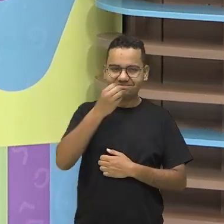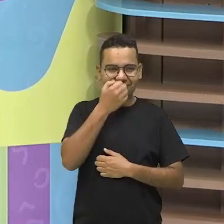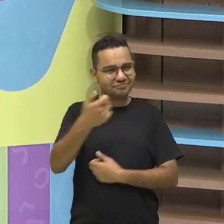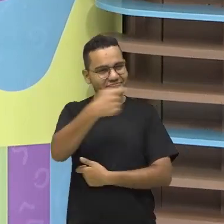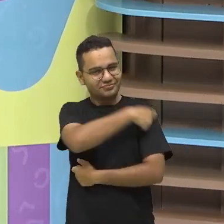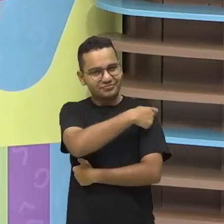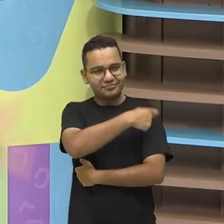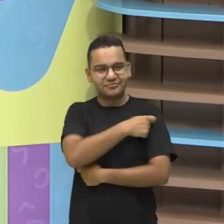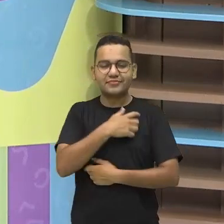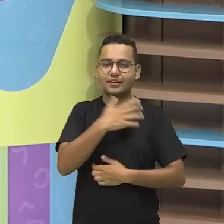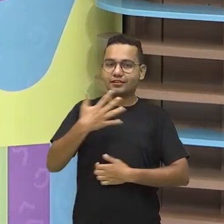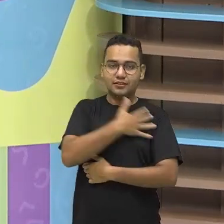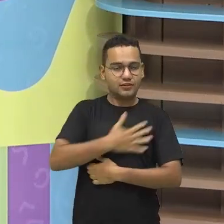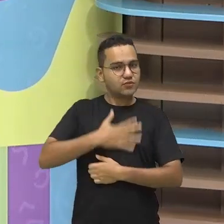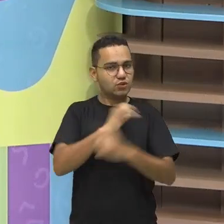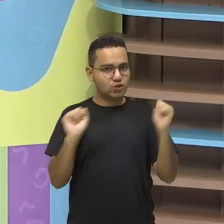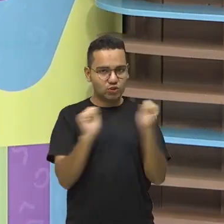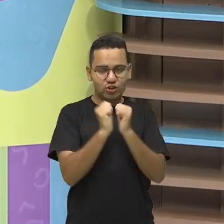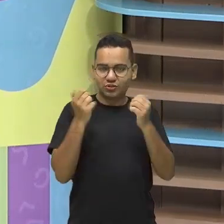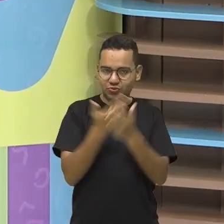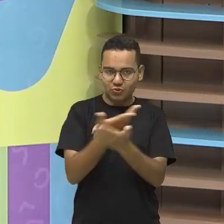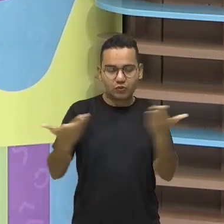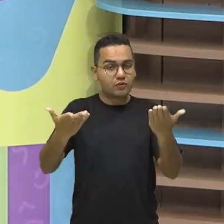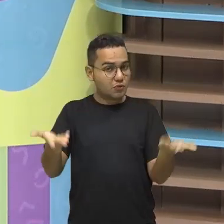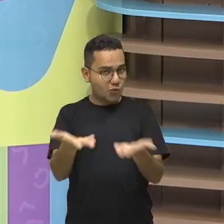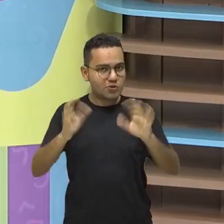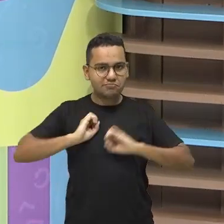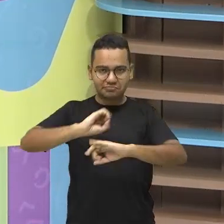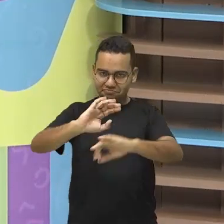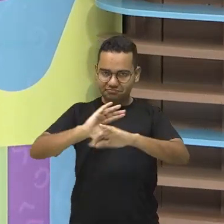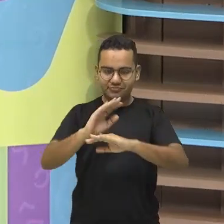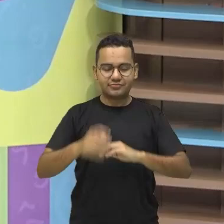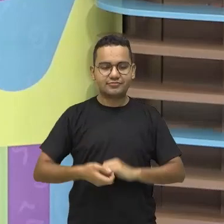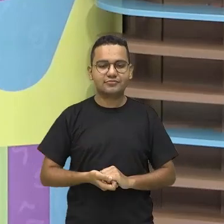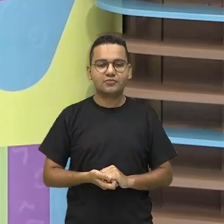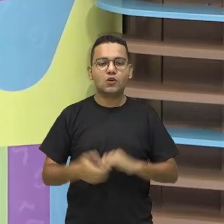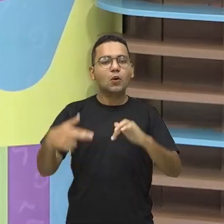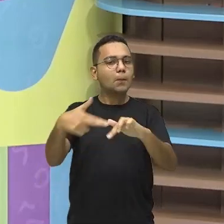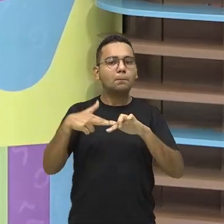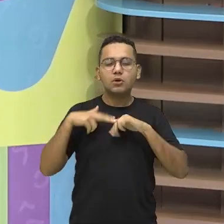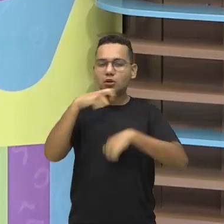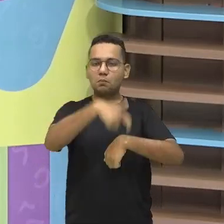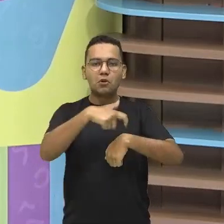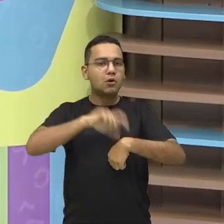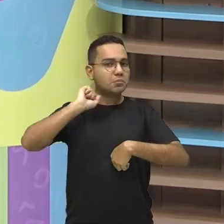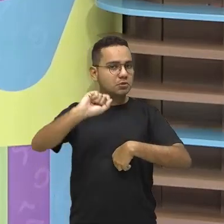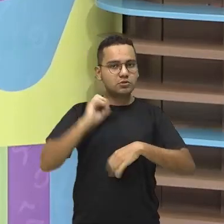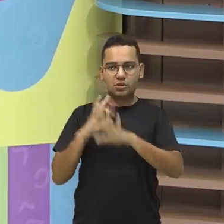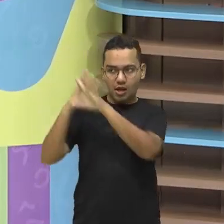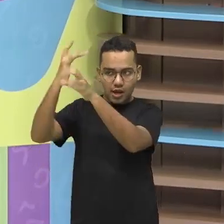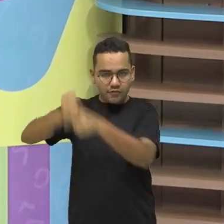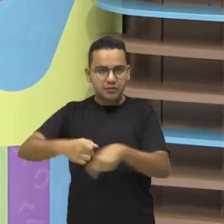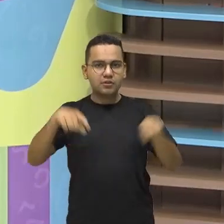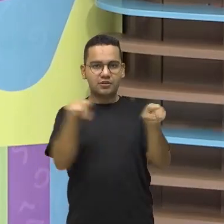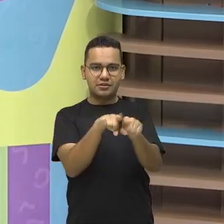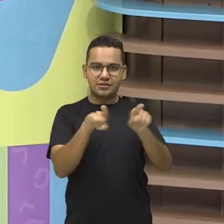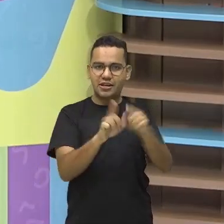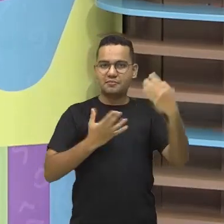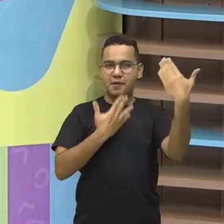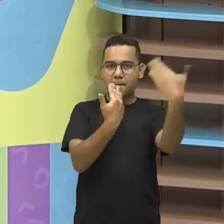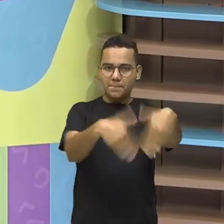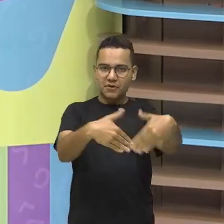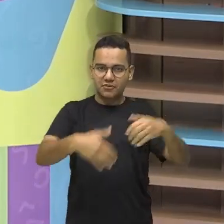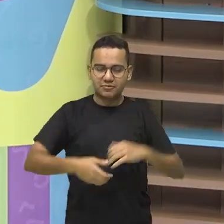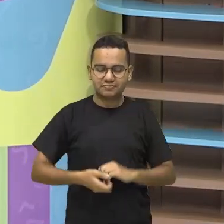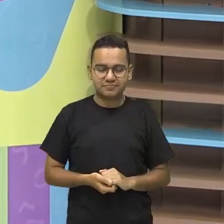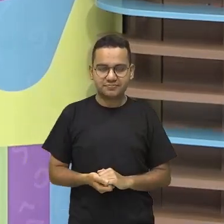queridos. Olha, uma satisfação imensa hoje nós realizarmos a nossa revisão e logo em